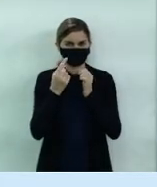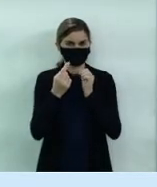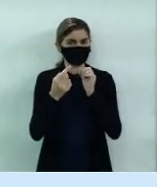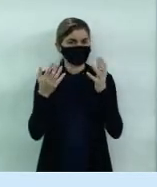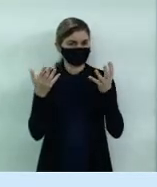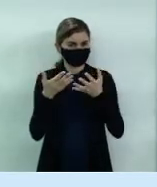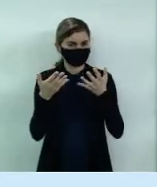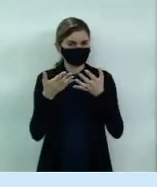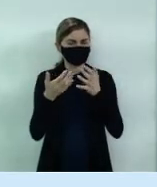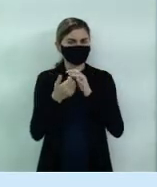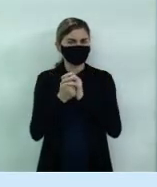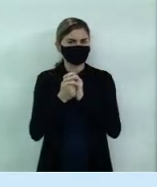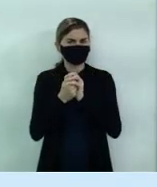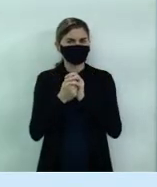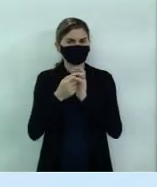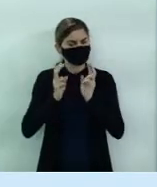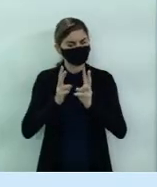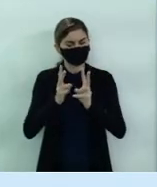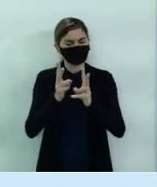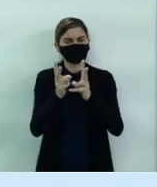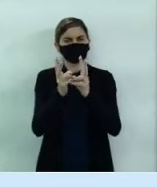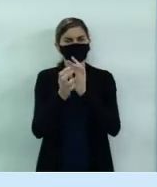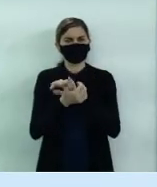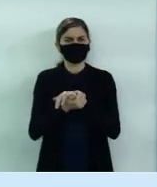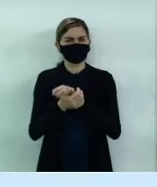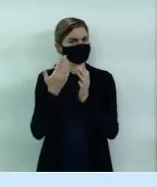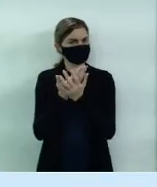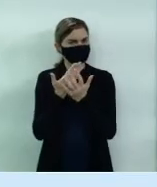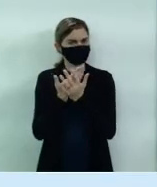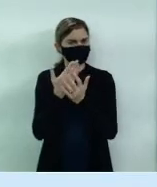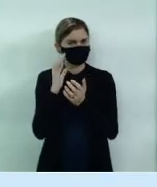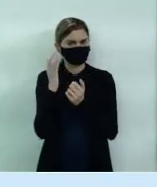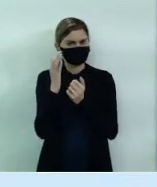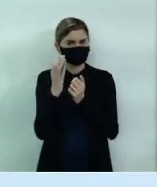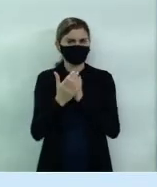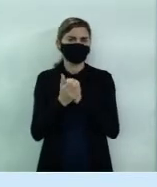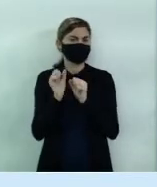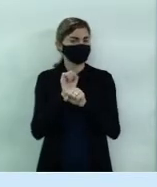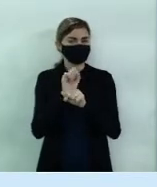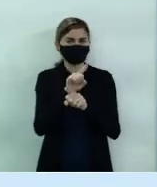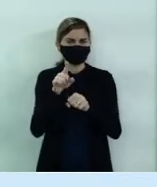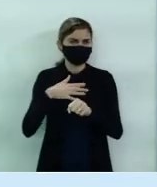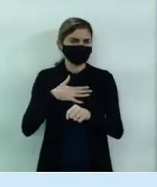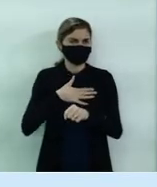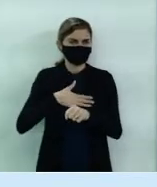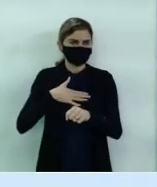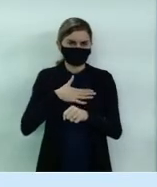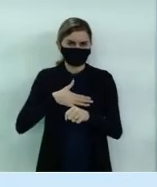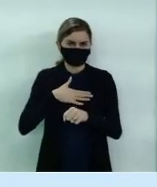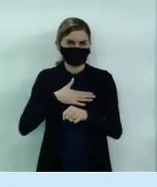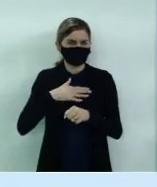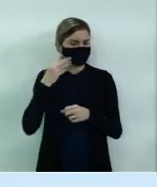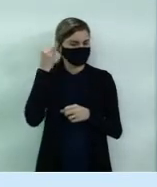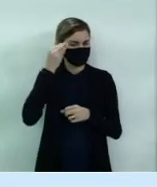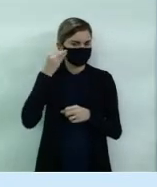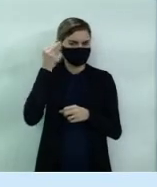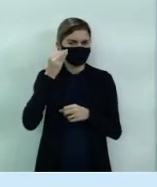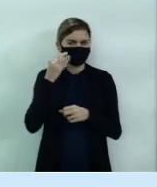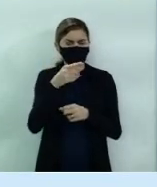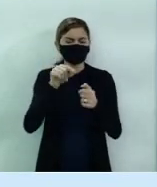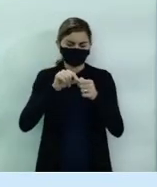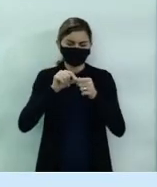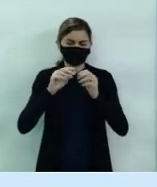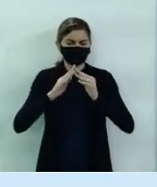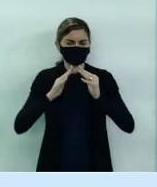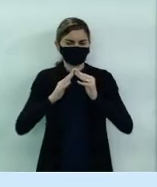Bom, beleza. Então vamos continuar a nossa aula de ciências. Espero que vocês tenham gostado aí desse experimento que vocês podem fazer